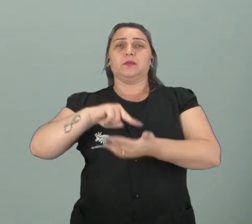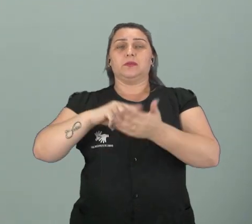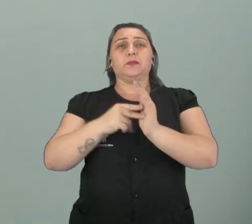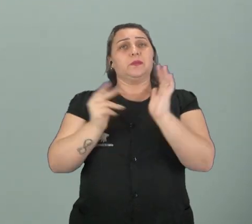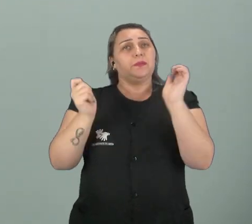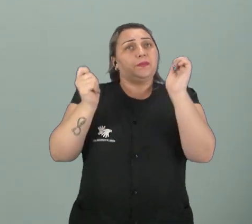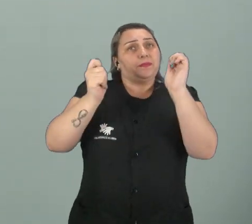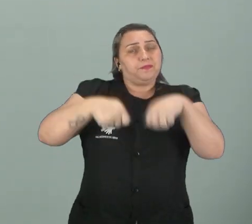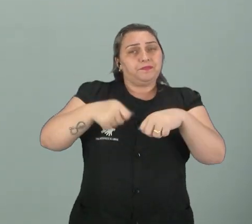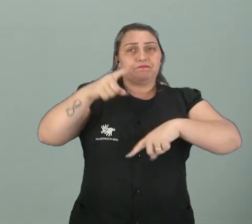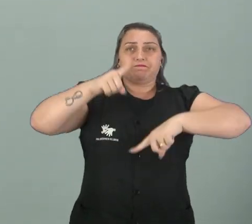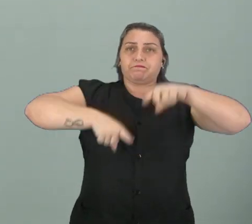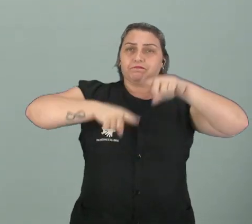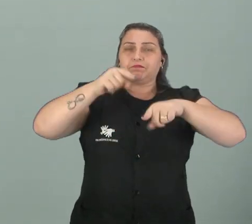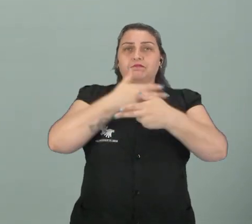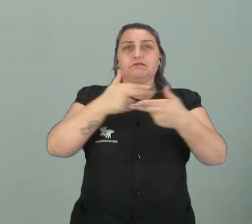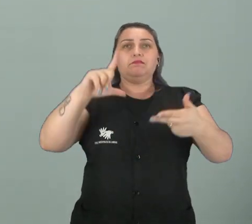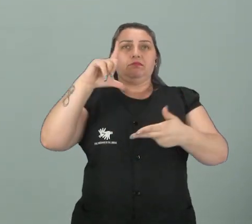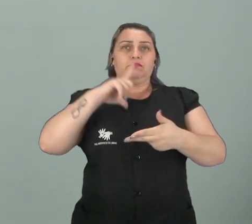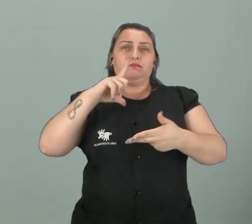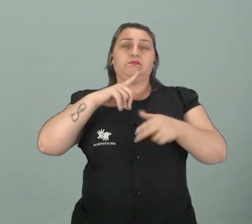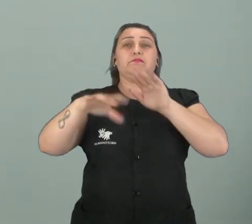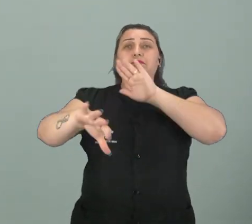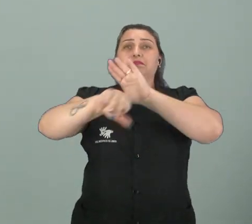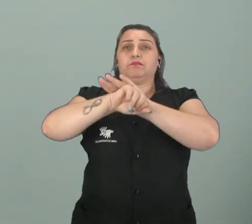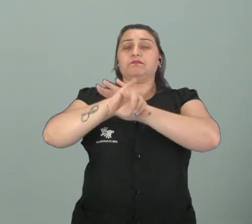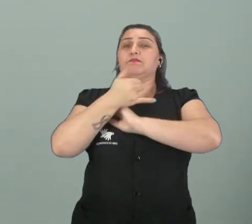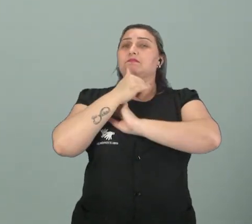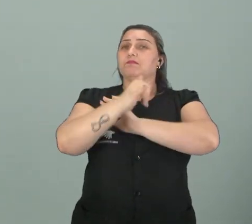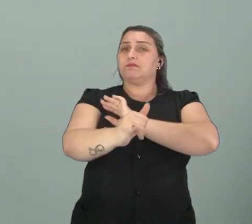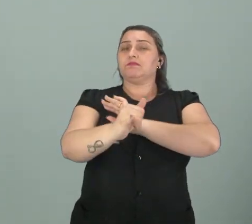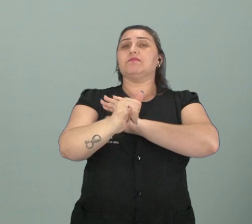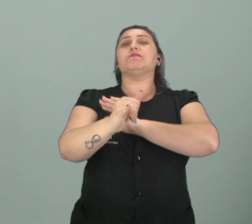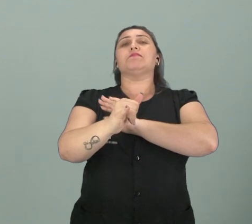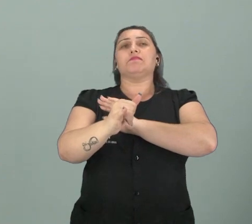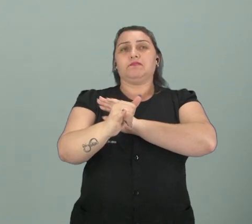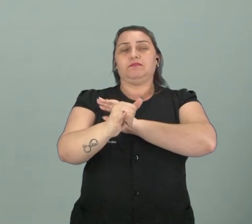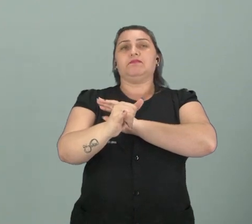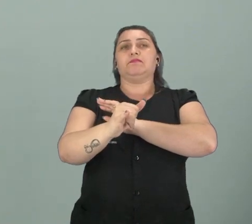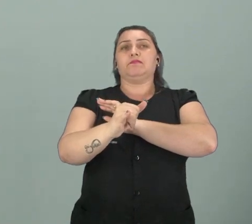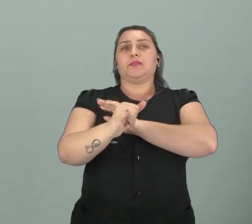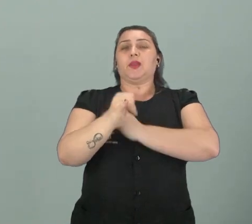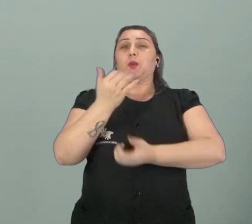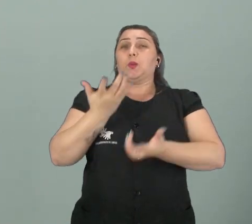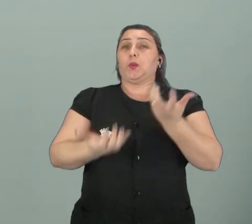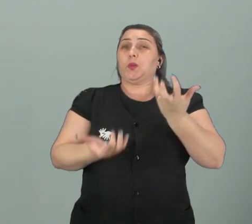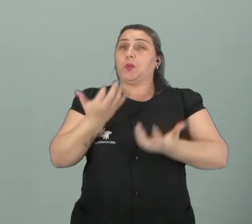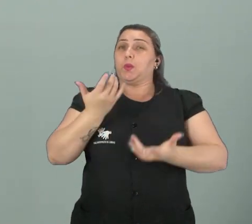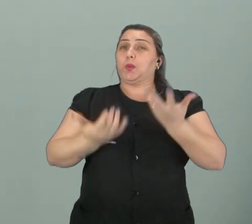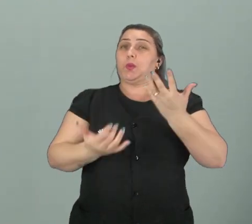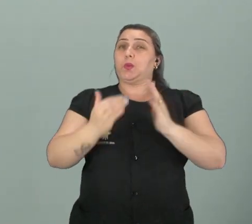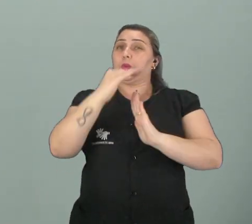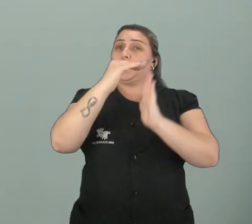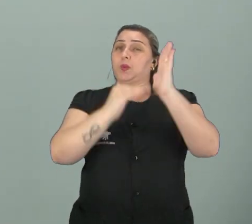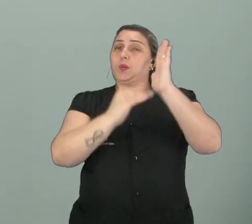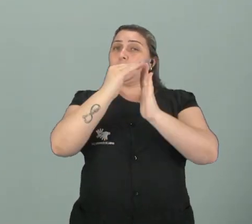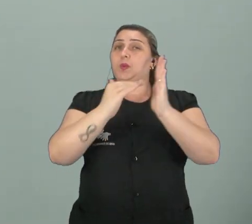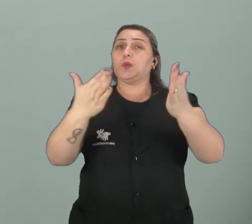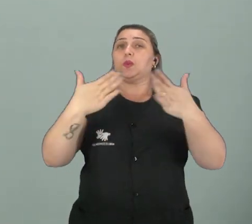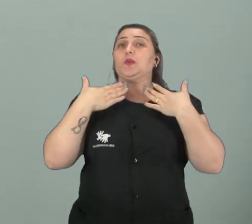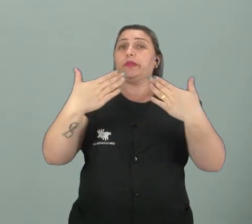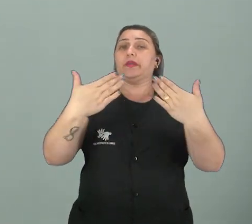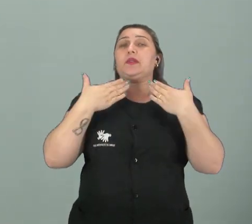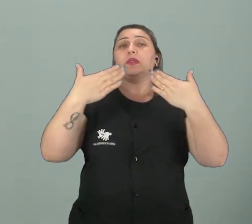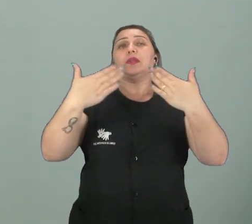a capacidade que os materiais têm de conduzir energia térmica, a energia que vem ali da alta temperatura, a energia que vem do